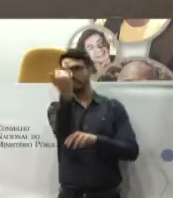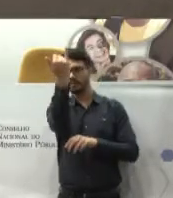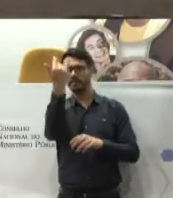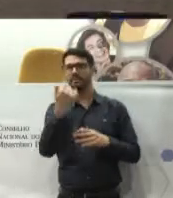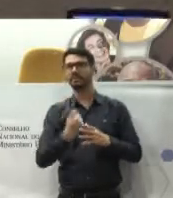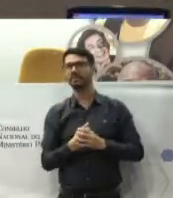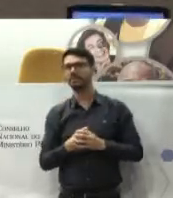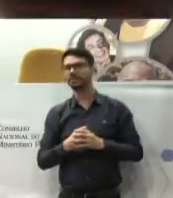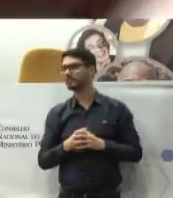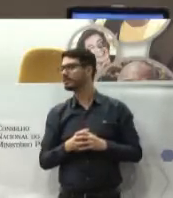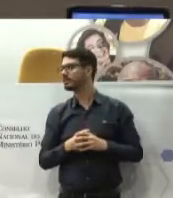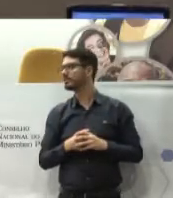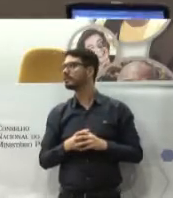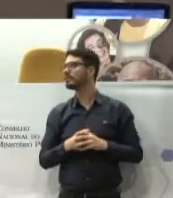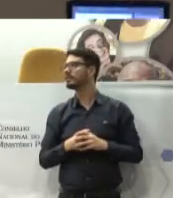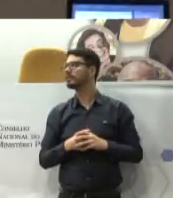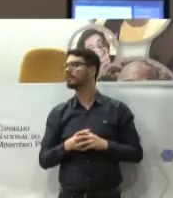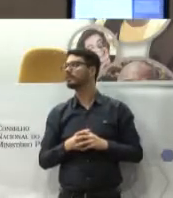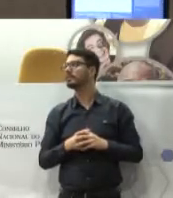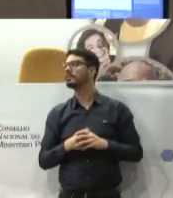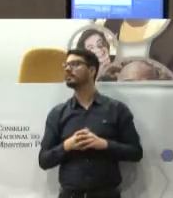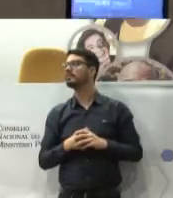tratamos desde ontem. Muito obrigado.